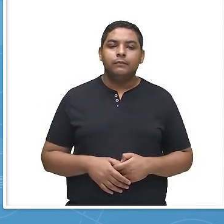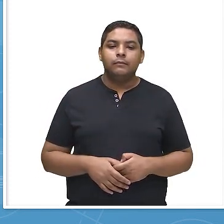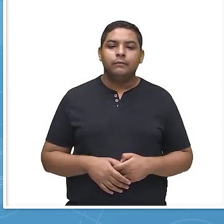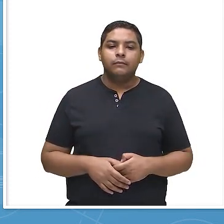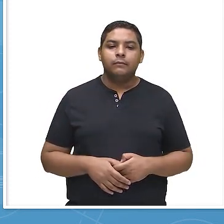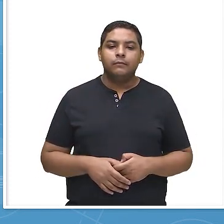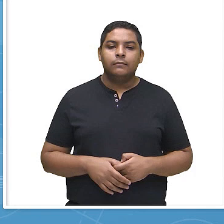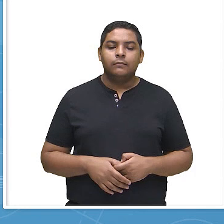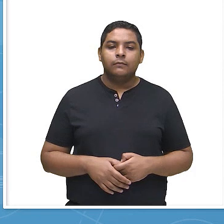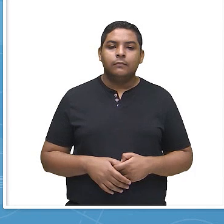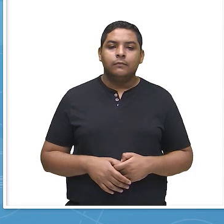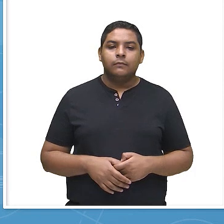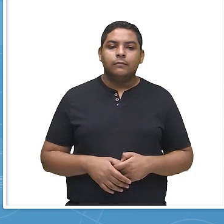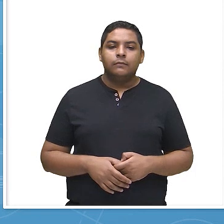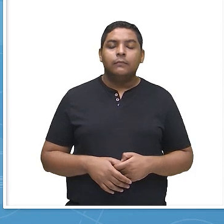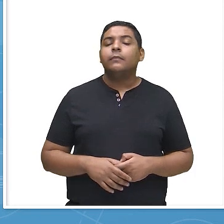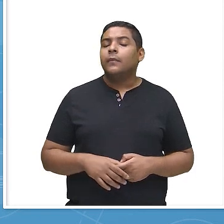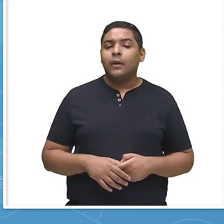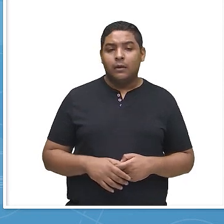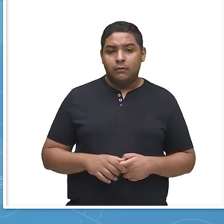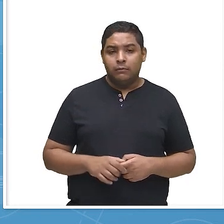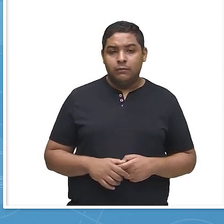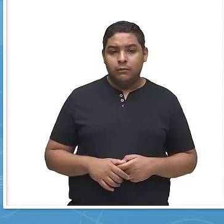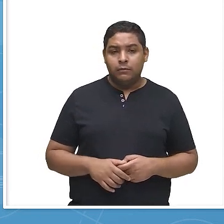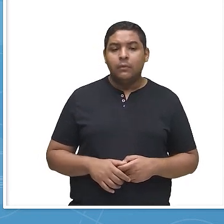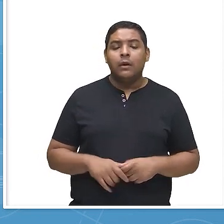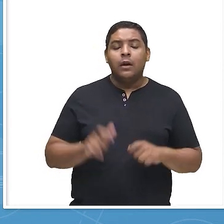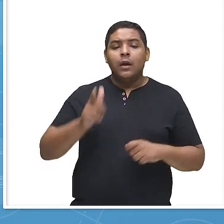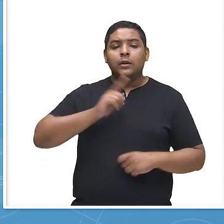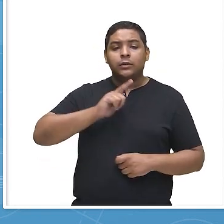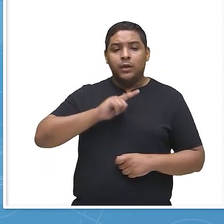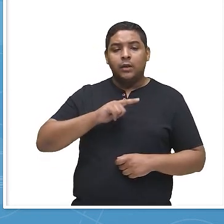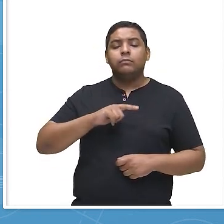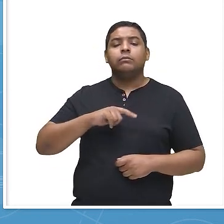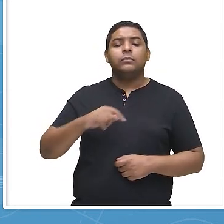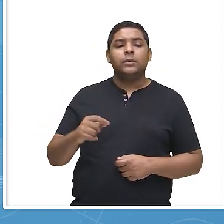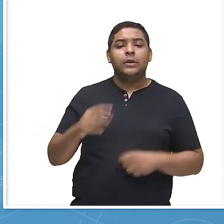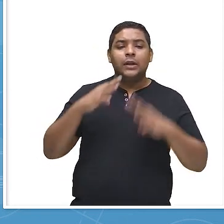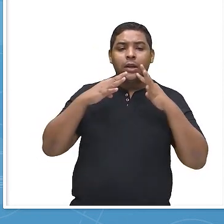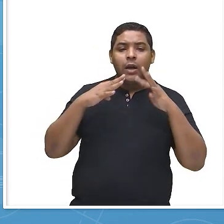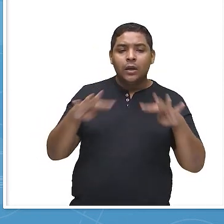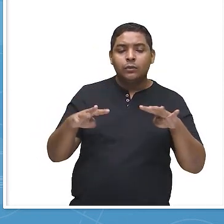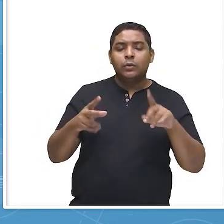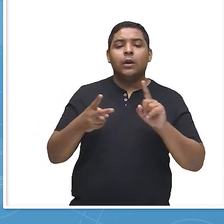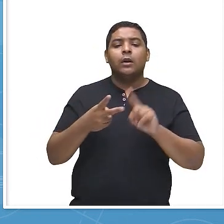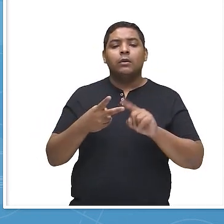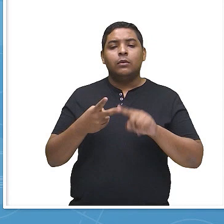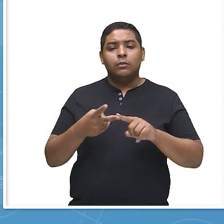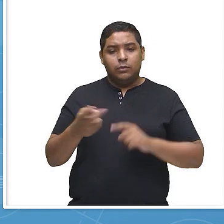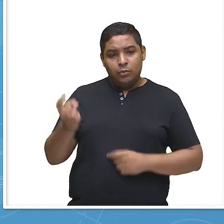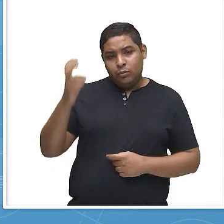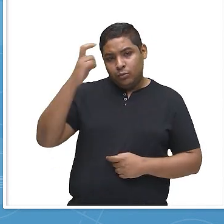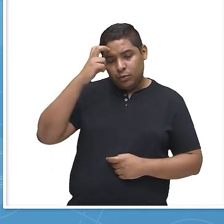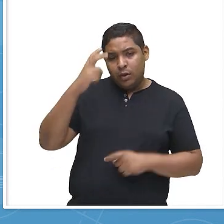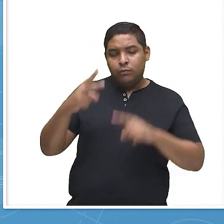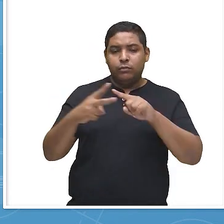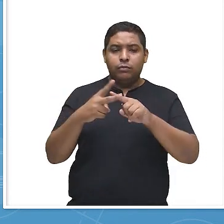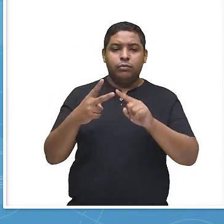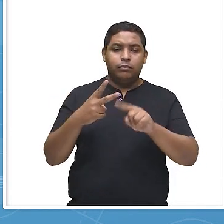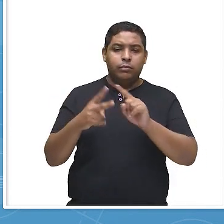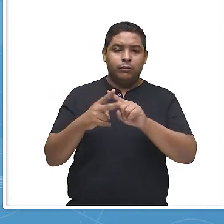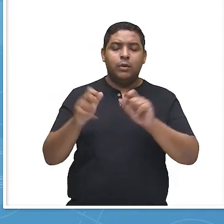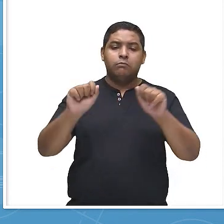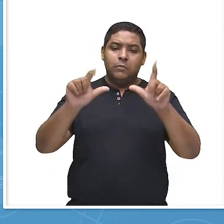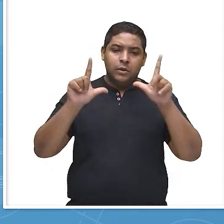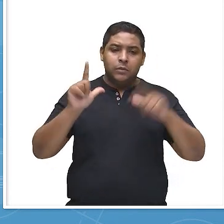por diversos outros elementos, sejam elas de ordem natural, sejam elas de ordem cultural, tá?